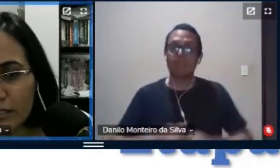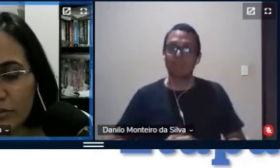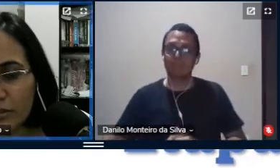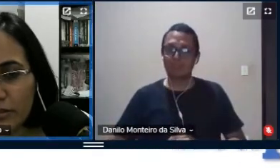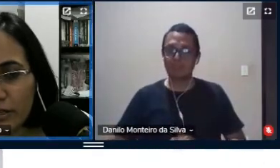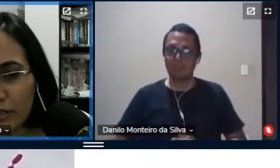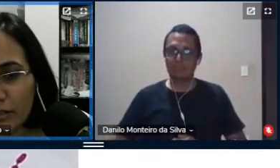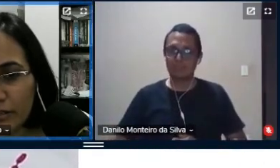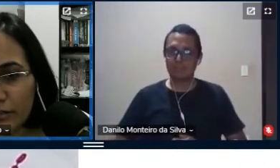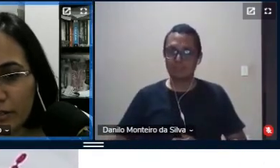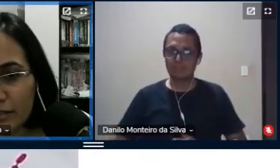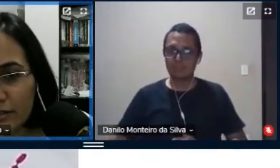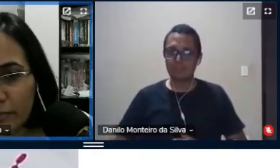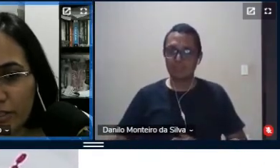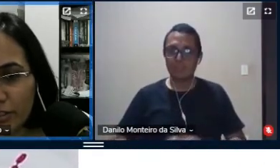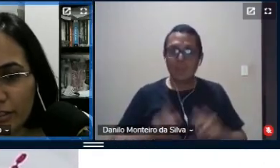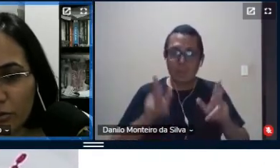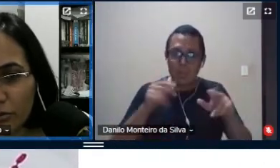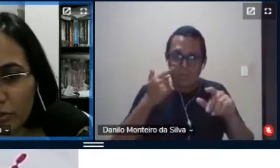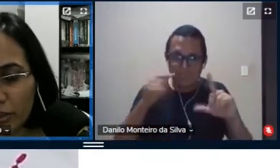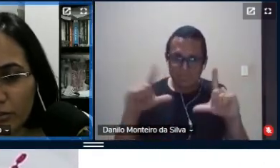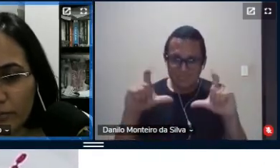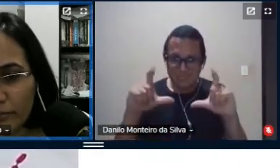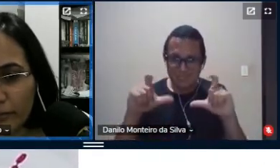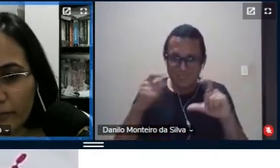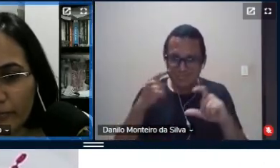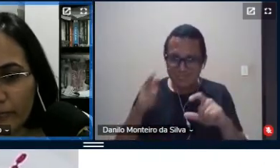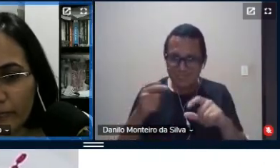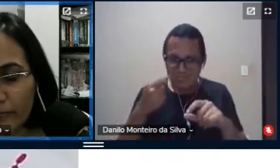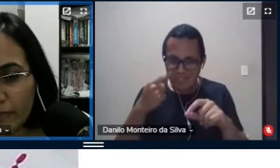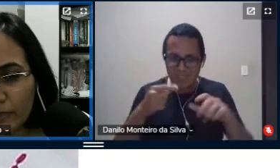Então é isso que eu tenho aqui, ó. Tá vendo essa parte que tá colorida?